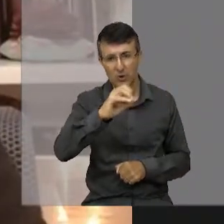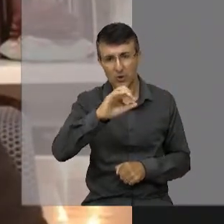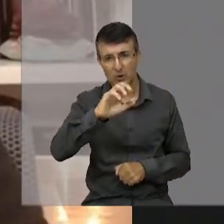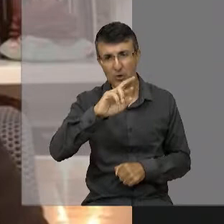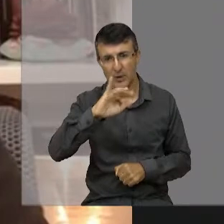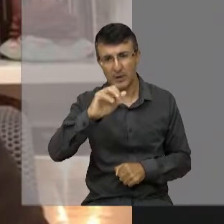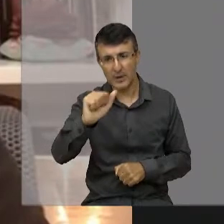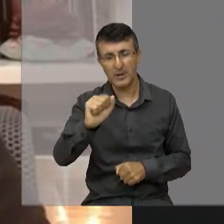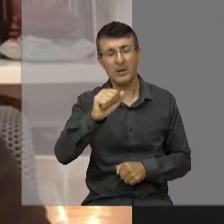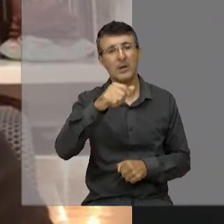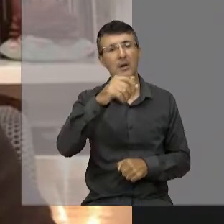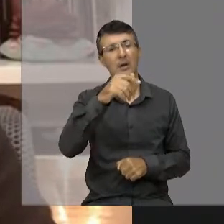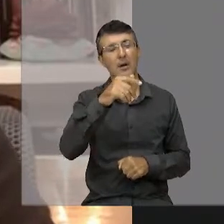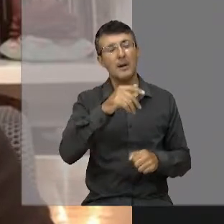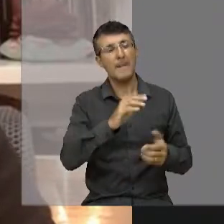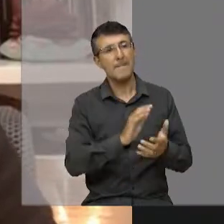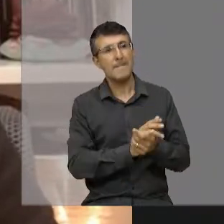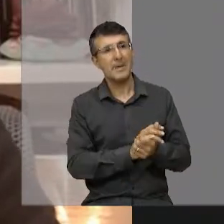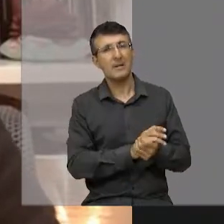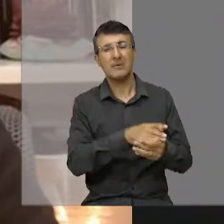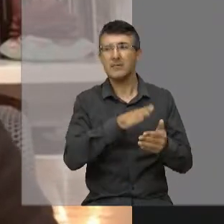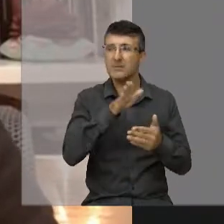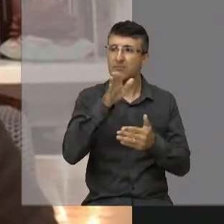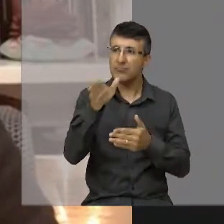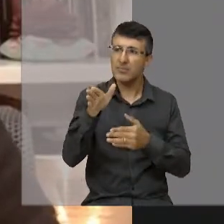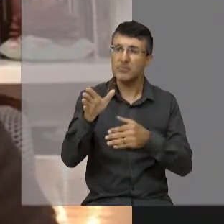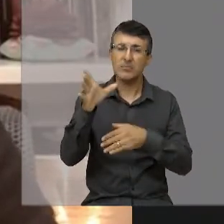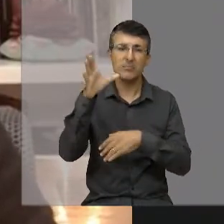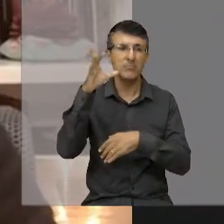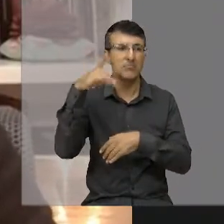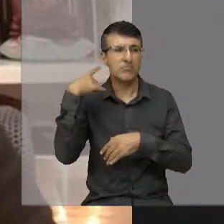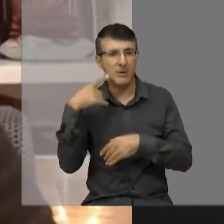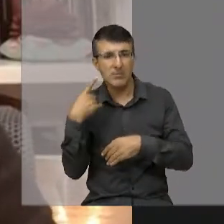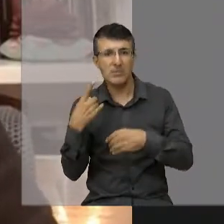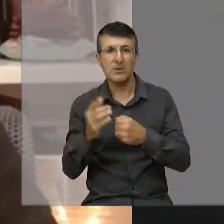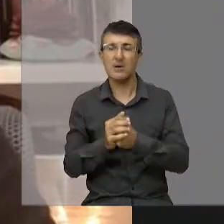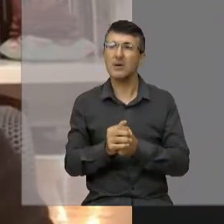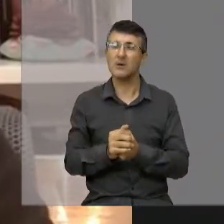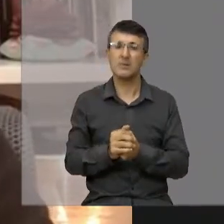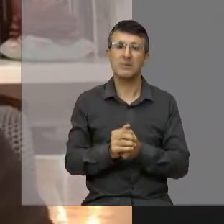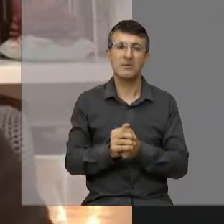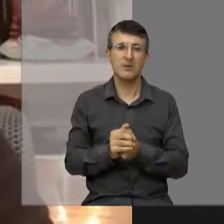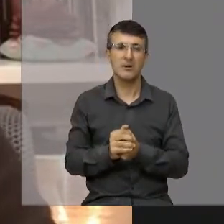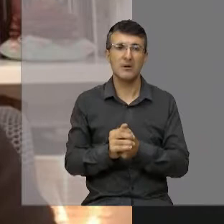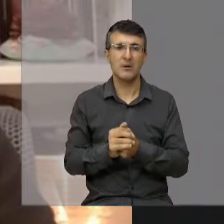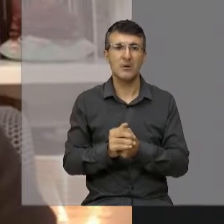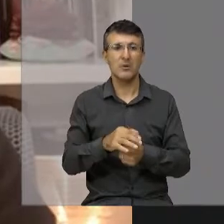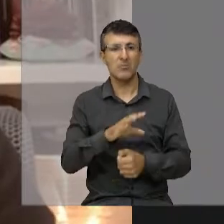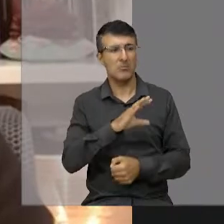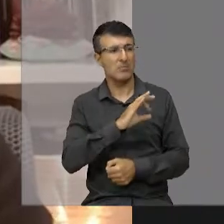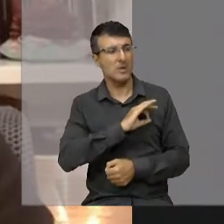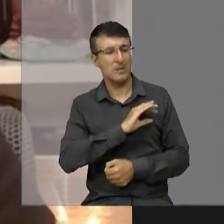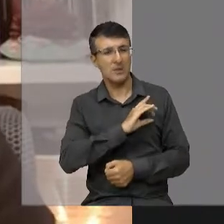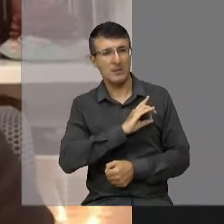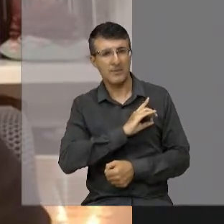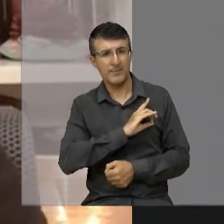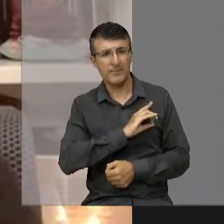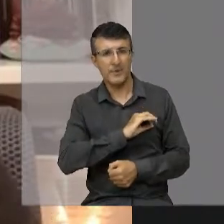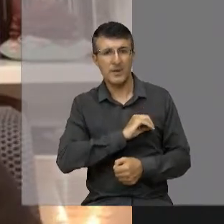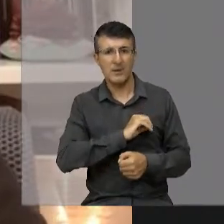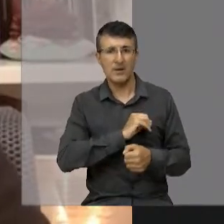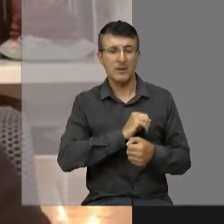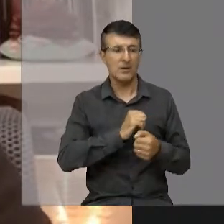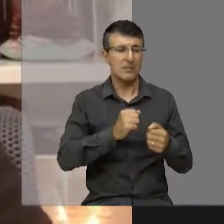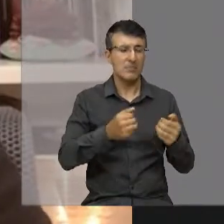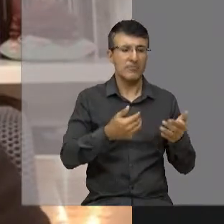para ela, mais próximo a ela, mais real a ela, né? Que qualquer lugar que ela busque ajuda, ela vai ser atendida por